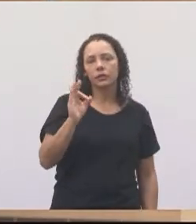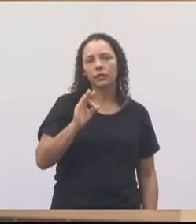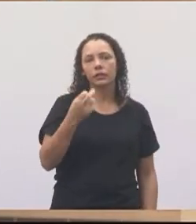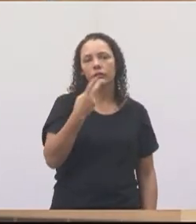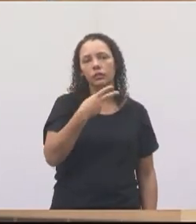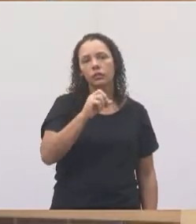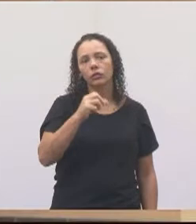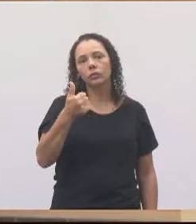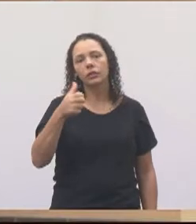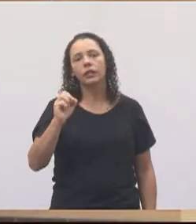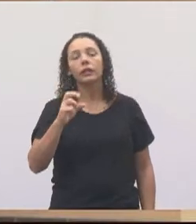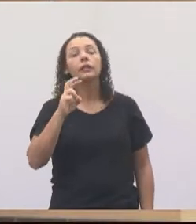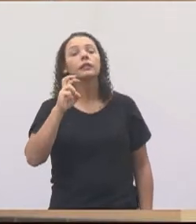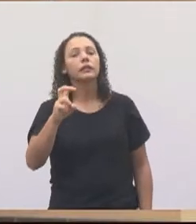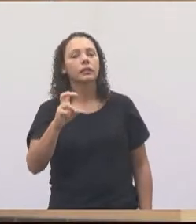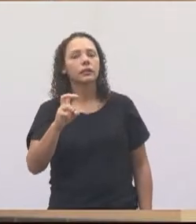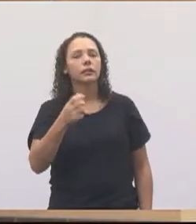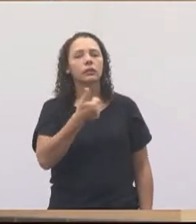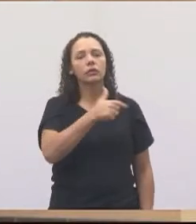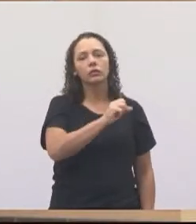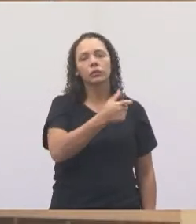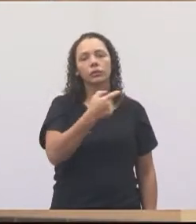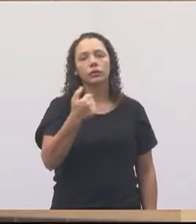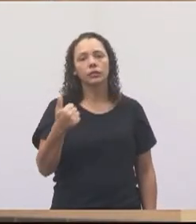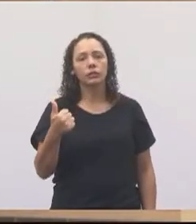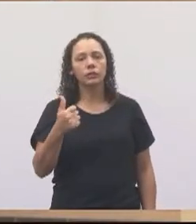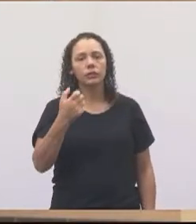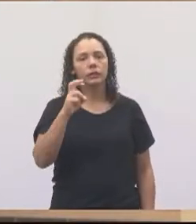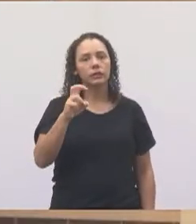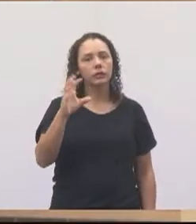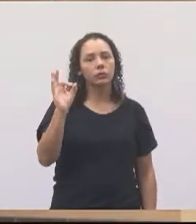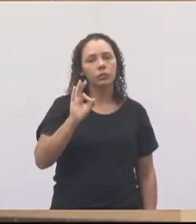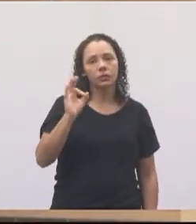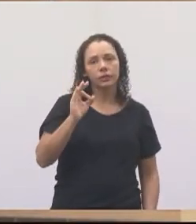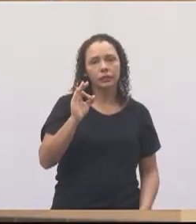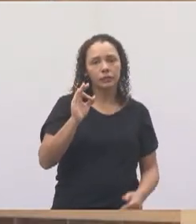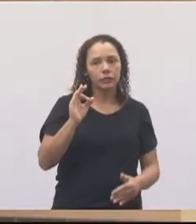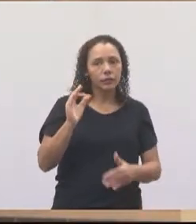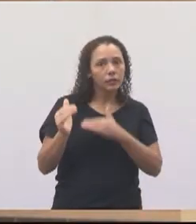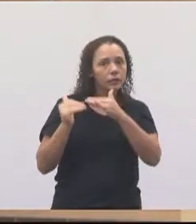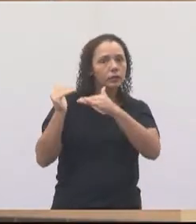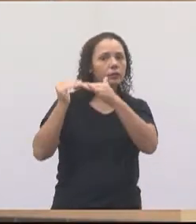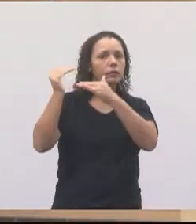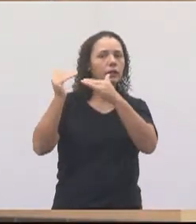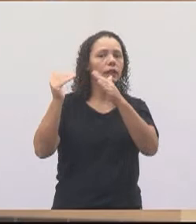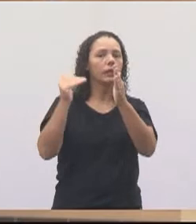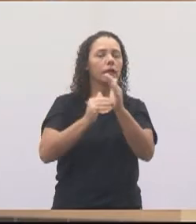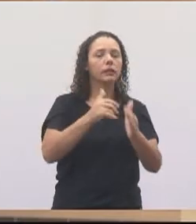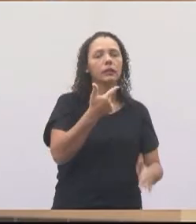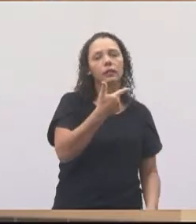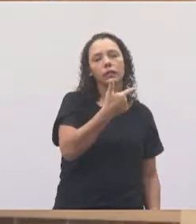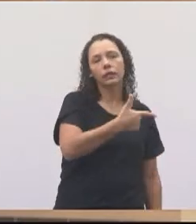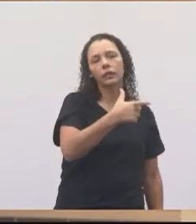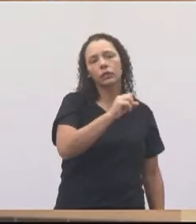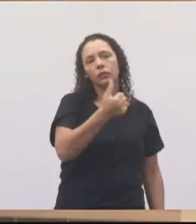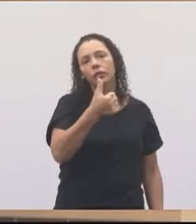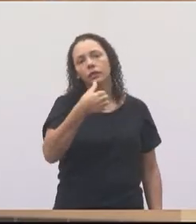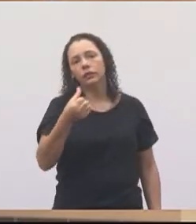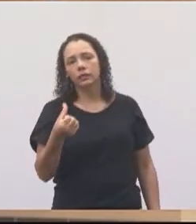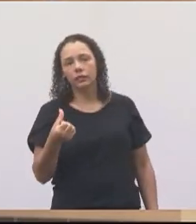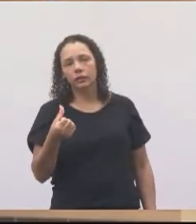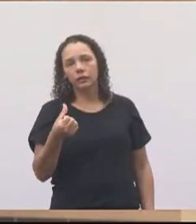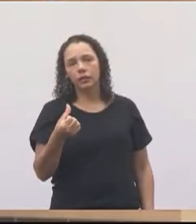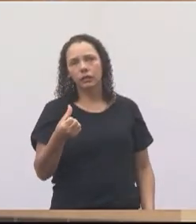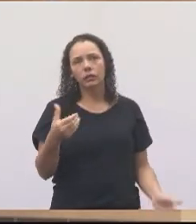2010 5%, 2011 5%, e assim vai até 2016,